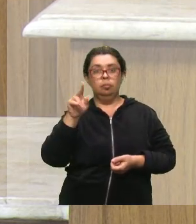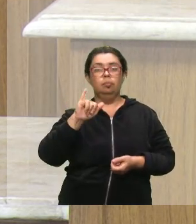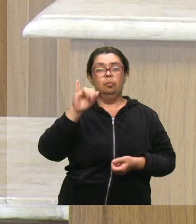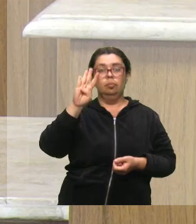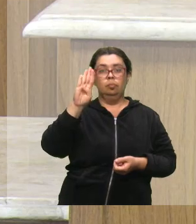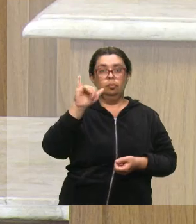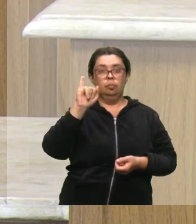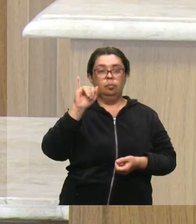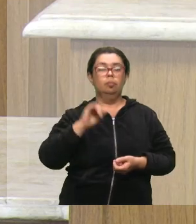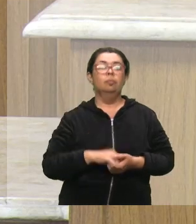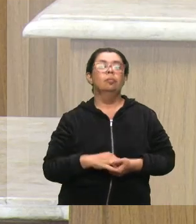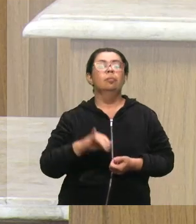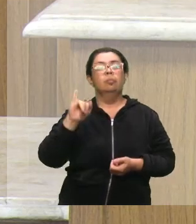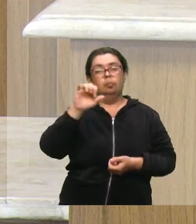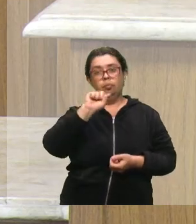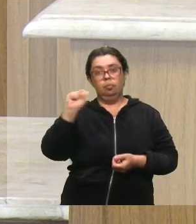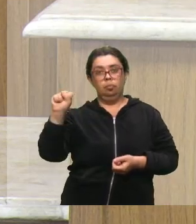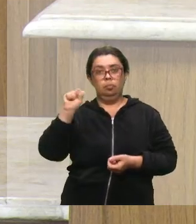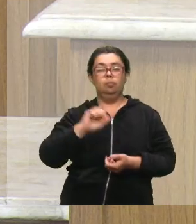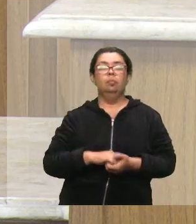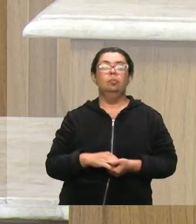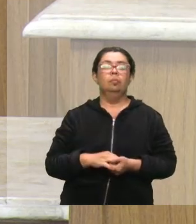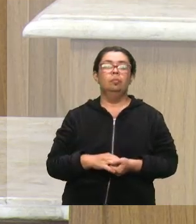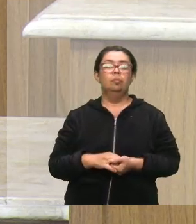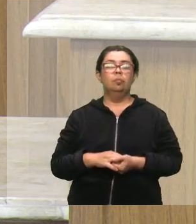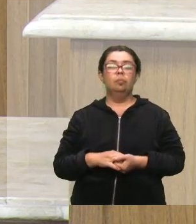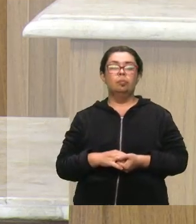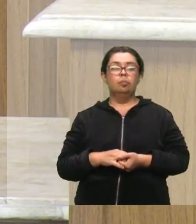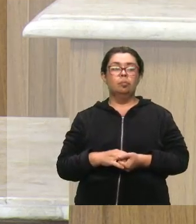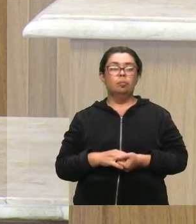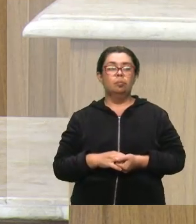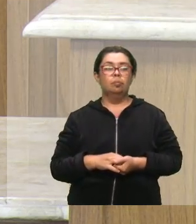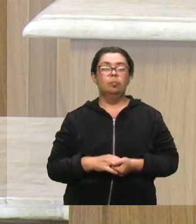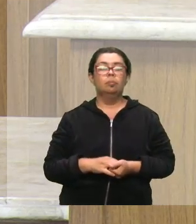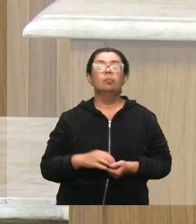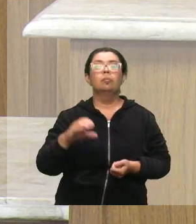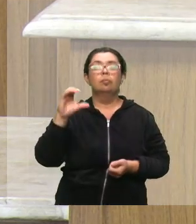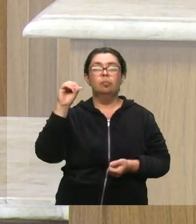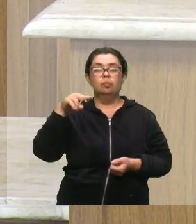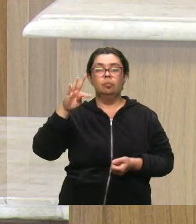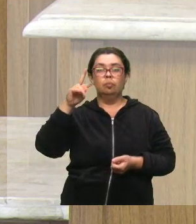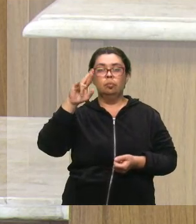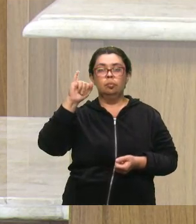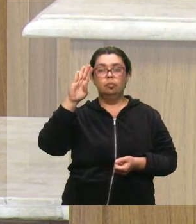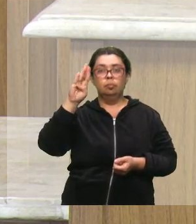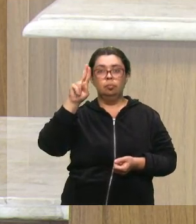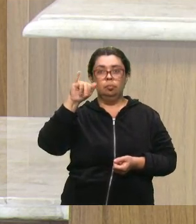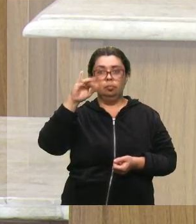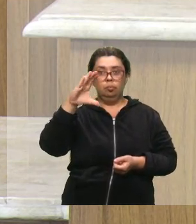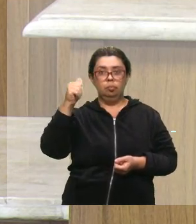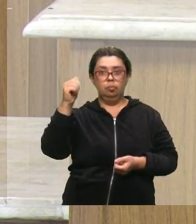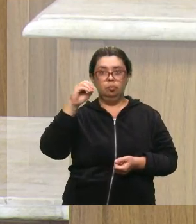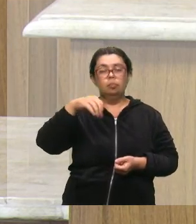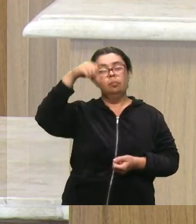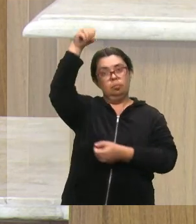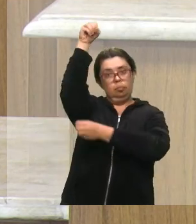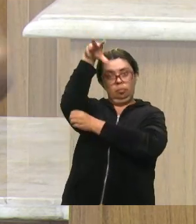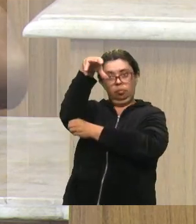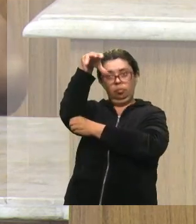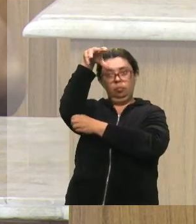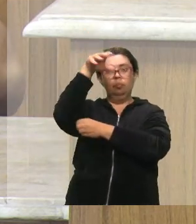Renda, ISS, taxas e contribuição de melhoria, contribuição para iluminação pública, receita